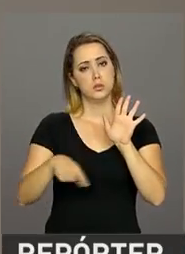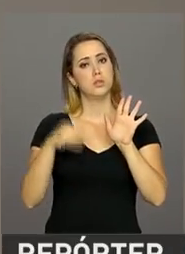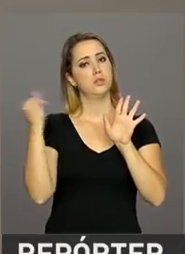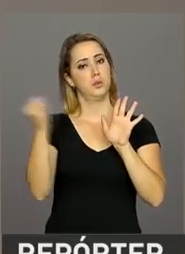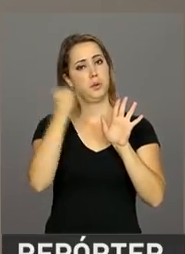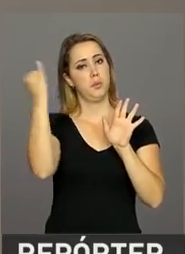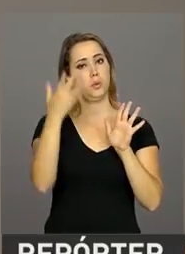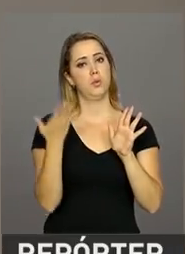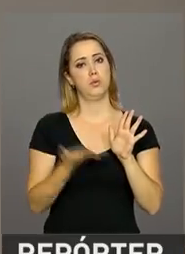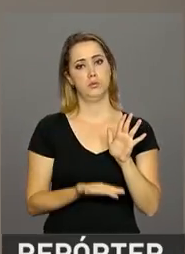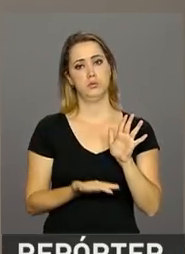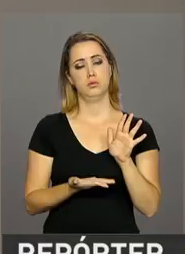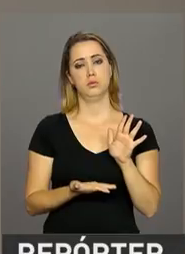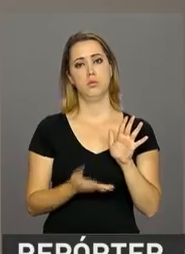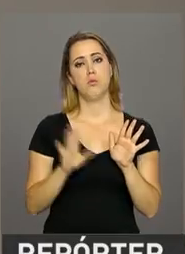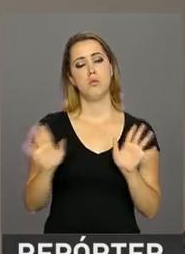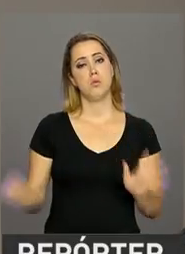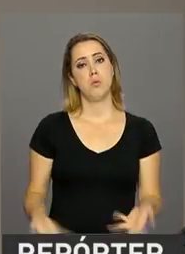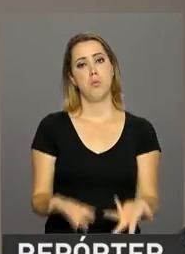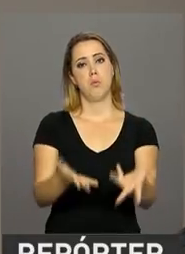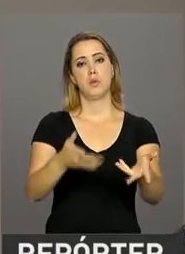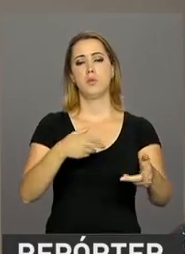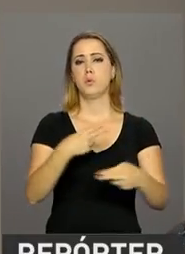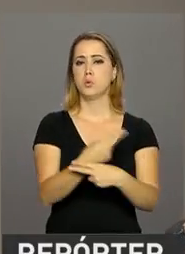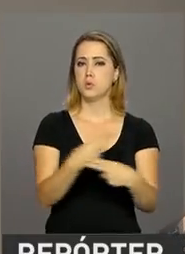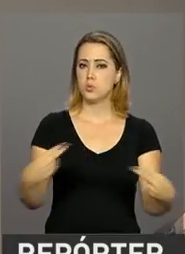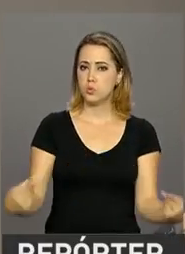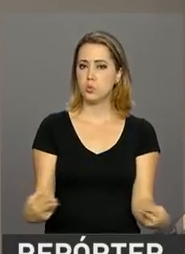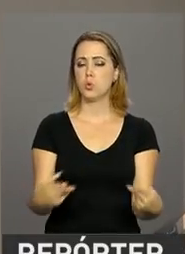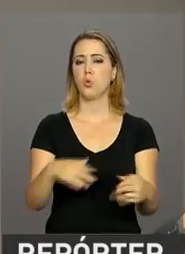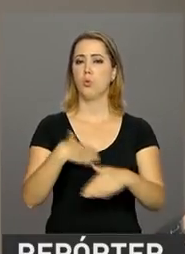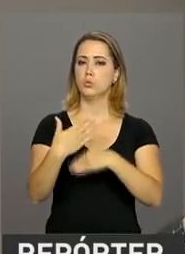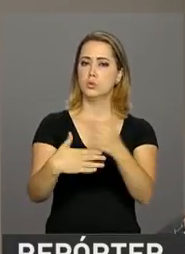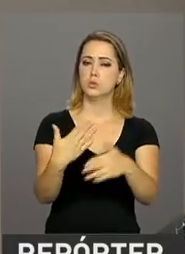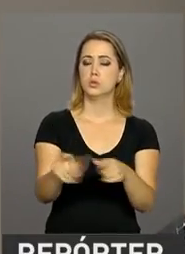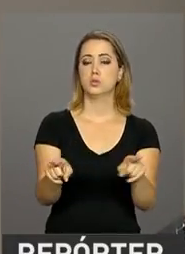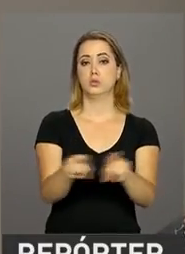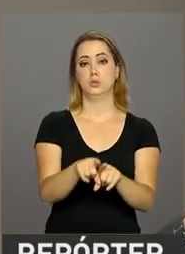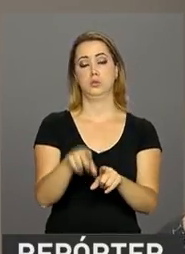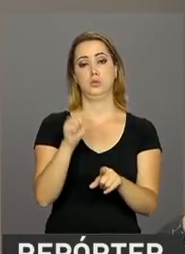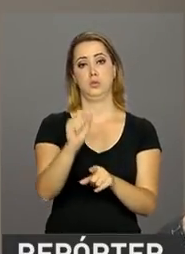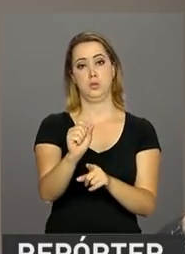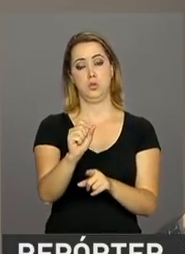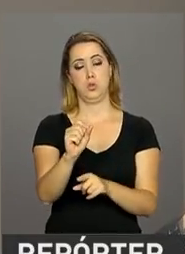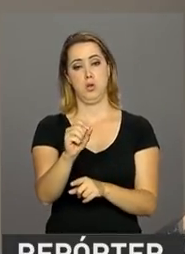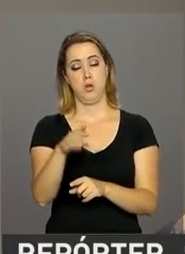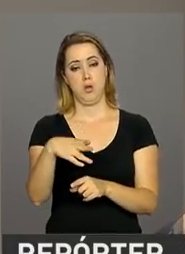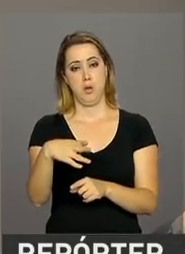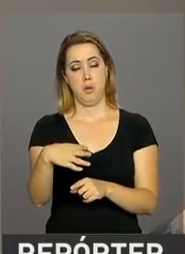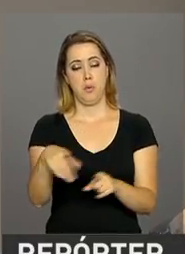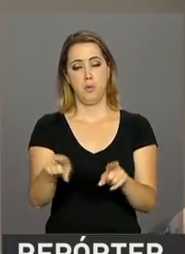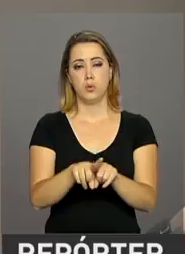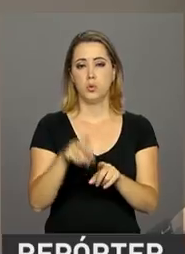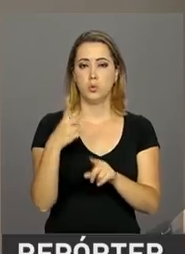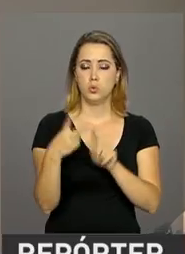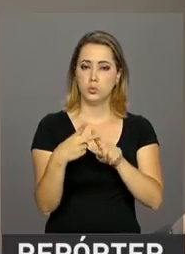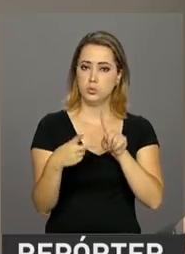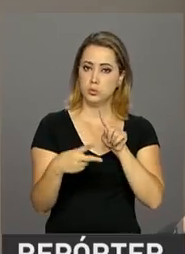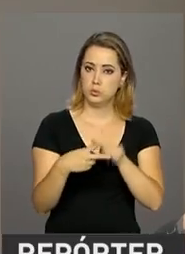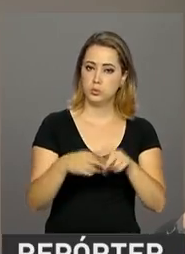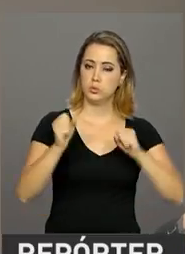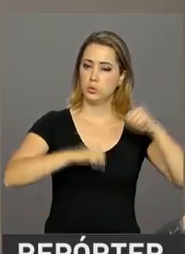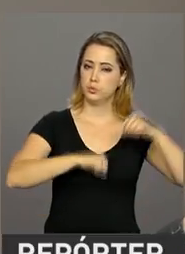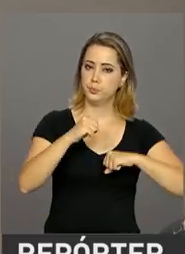importantes para produção de bens de consumo duráveis e bens de Capital que são os dois grandes destaques em termos de grandes